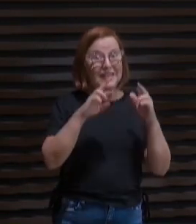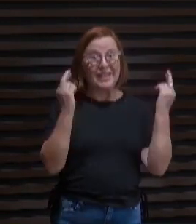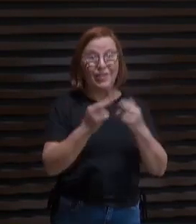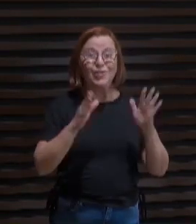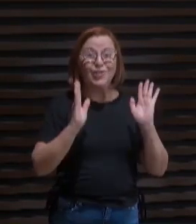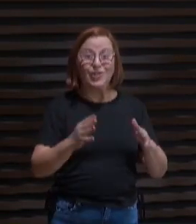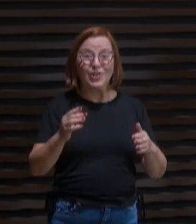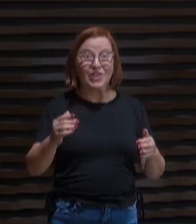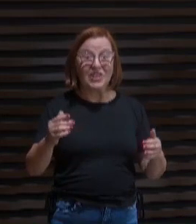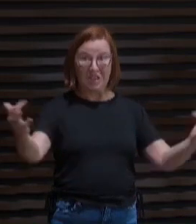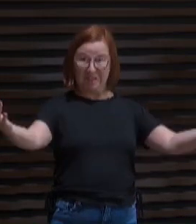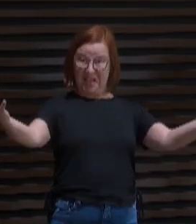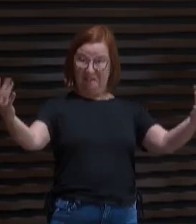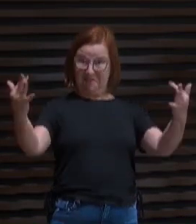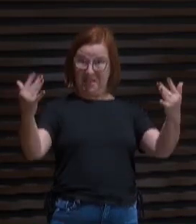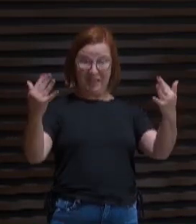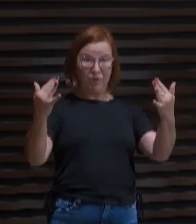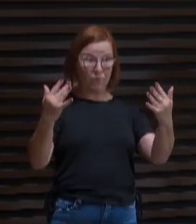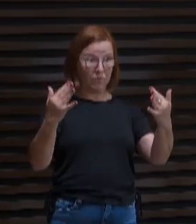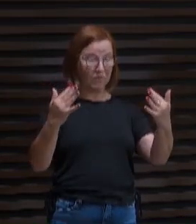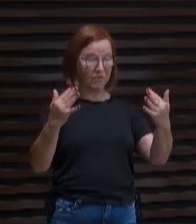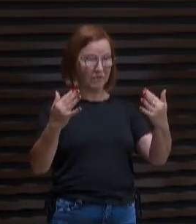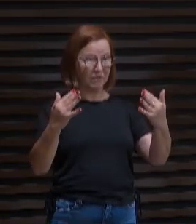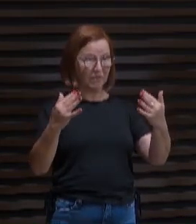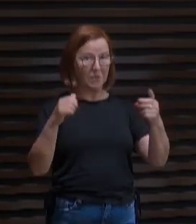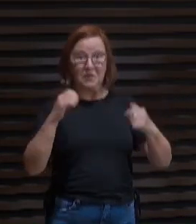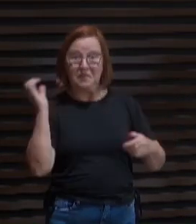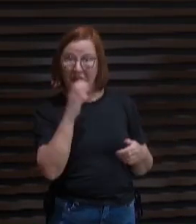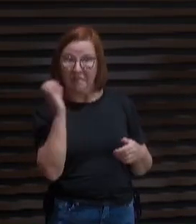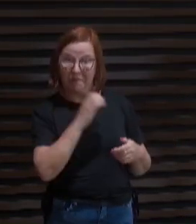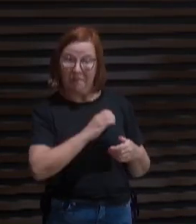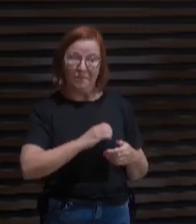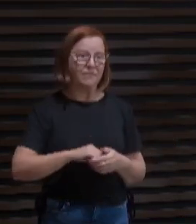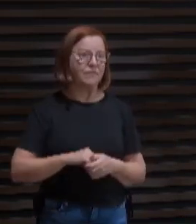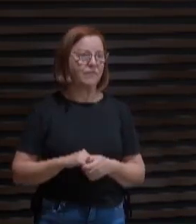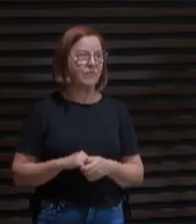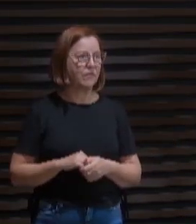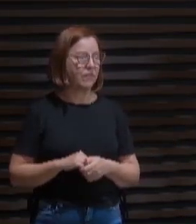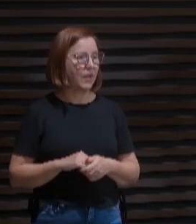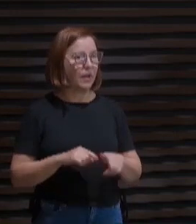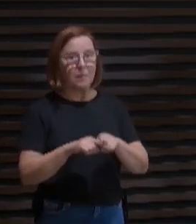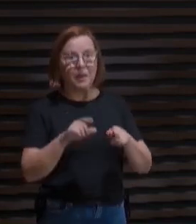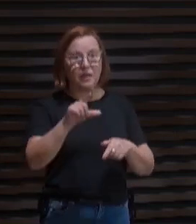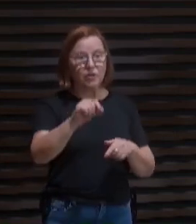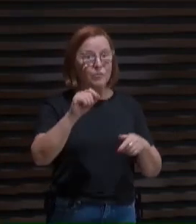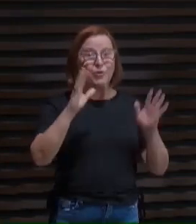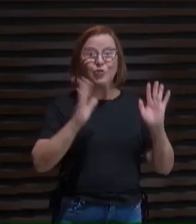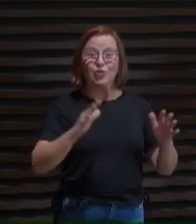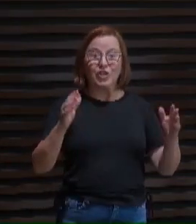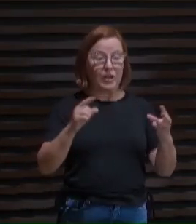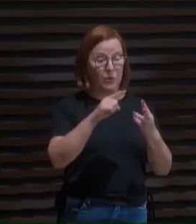O infiltrado ele tinha que estar um pouquinho mais ligeiro, mas ele, quando descobriu já estavam vindo os